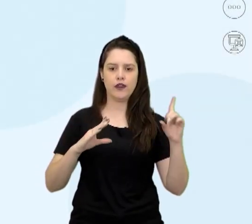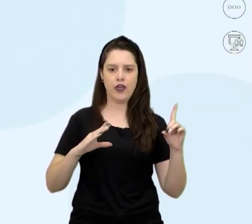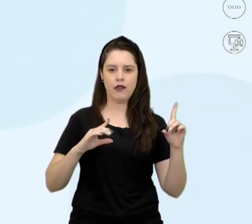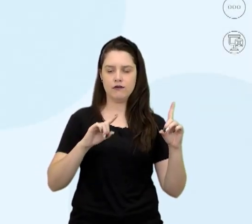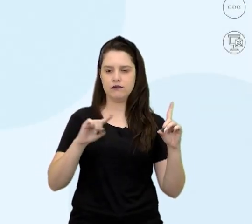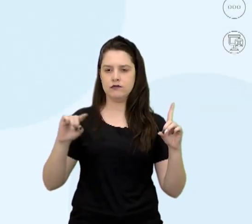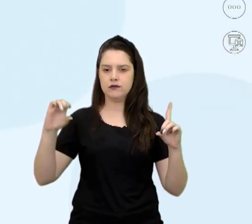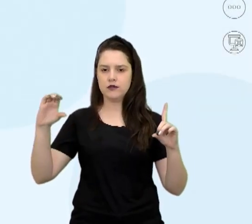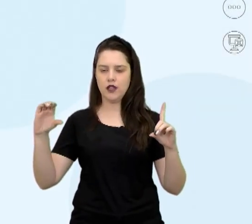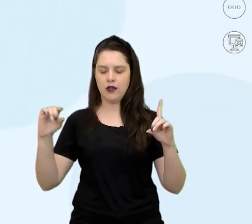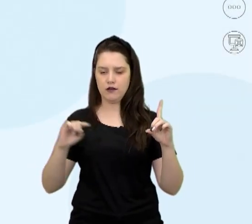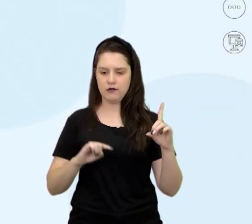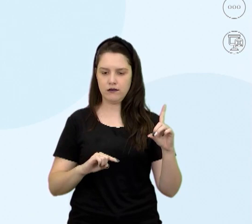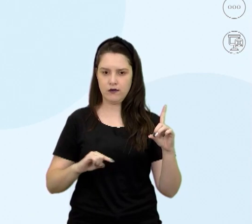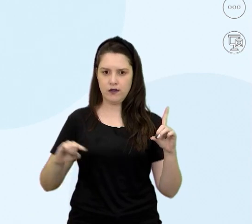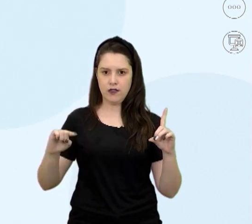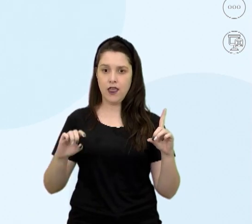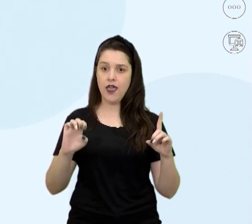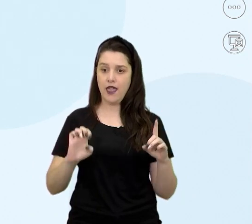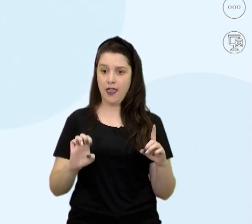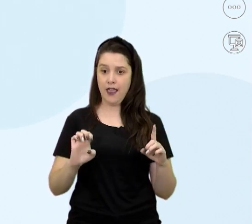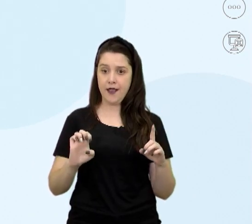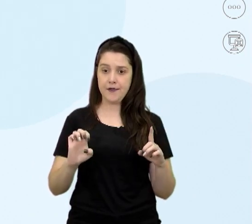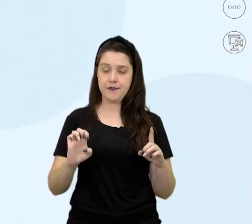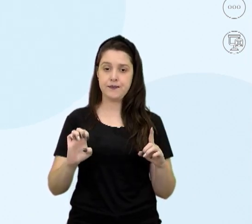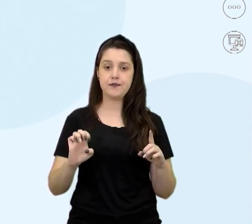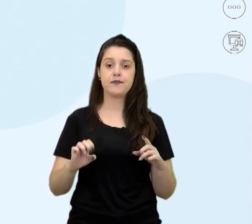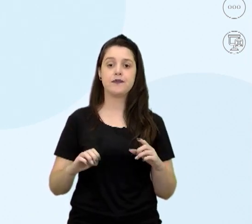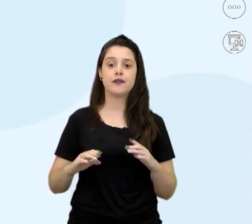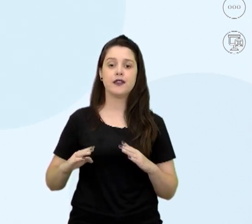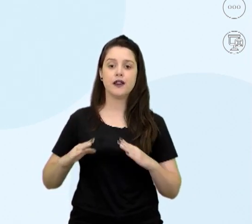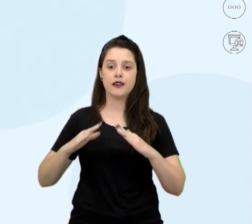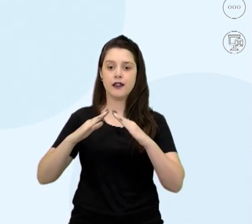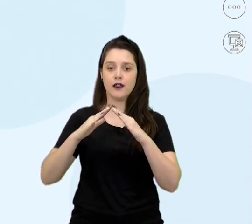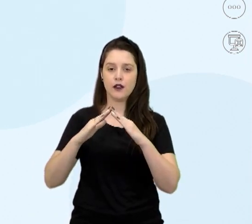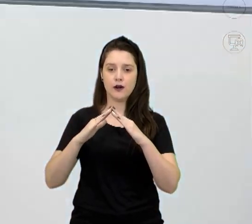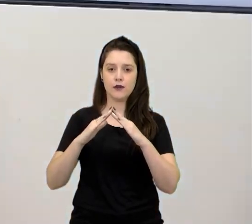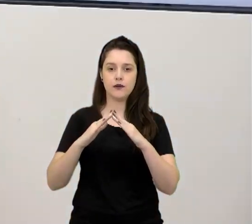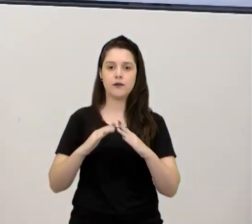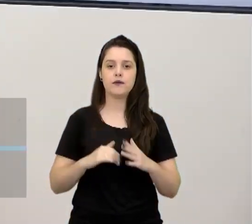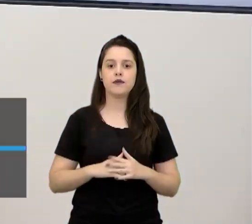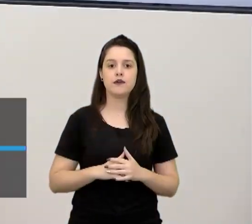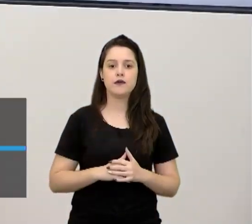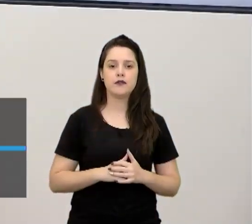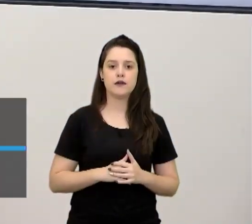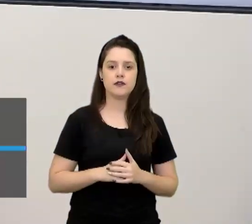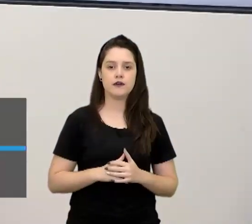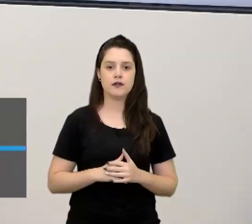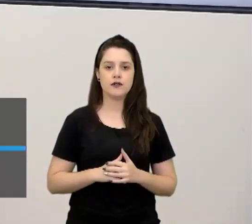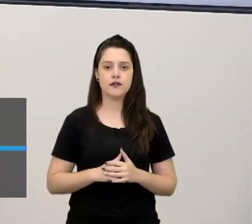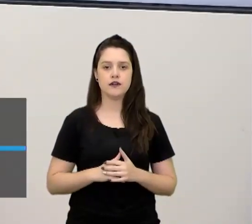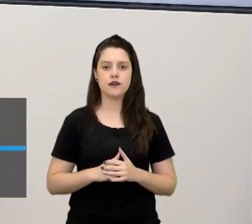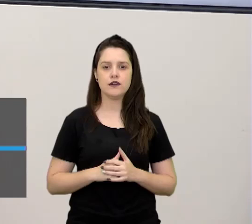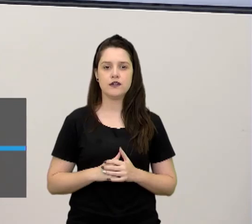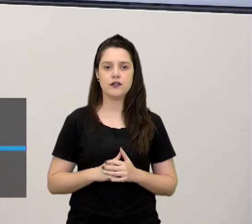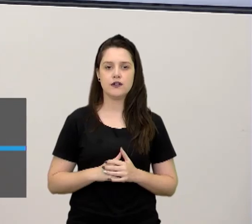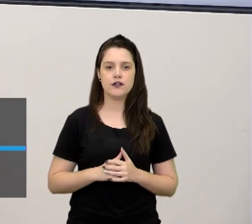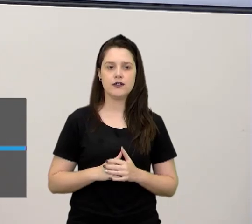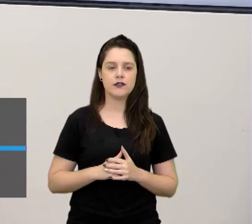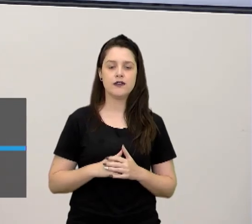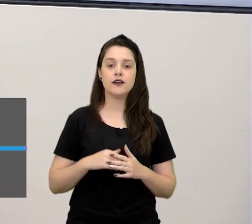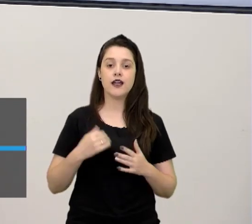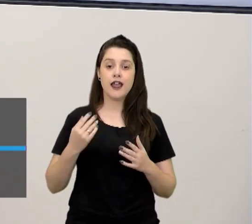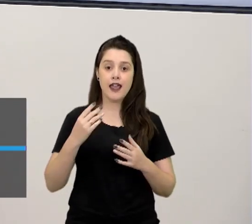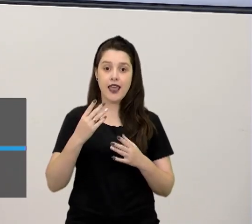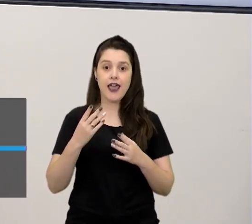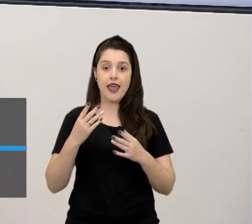Anália também, a que apareceu aqui, bem-vinda Anália Maria aqui no Instagram. Ela está dizendo que o D é 40, o E é 110 e o C é